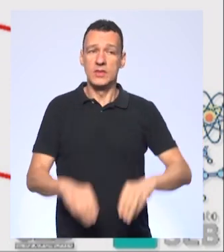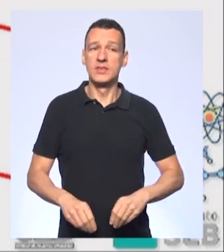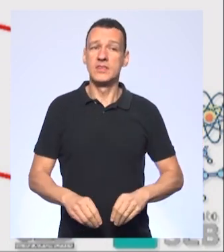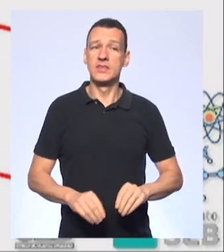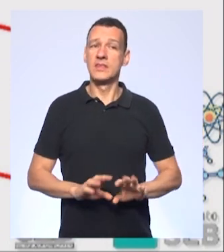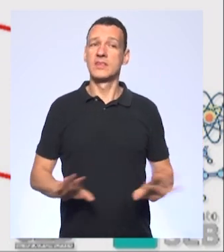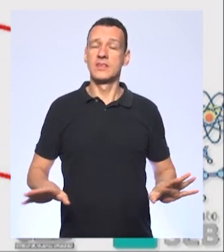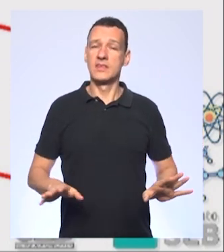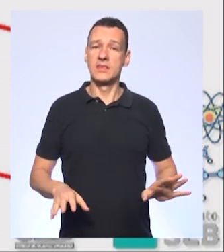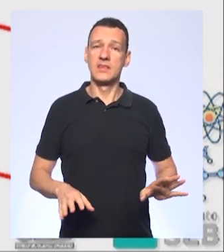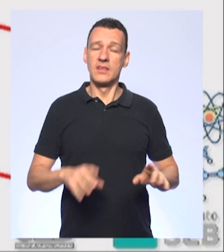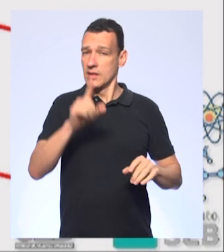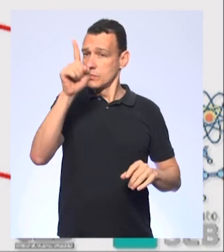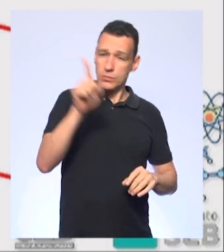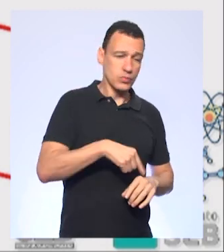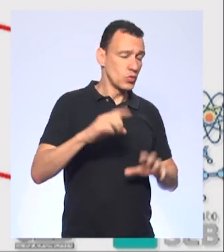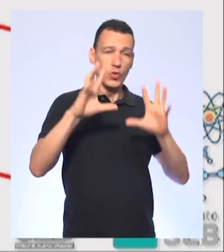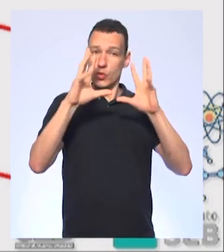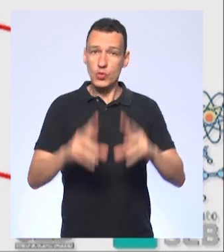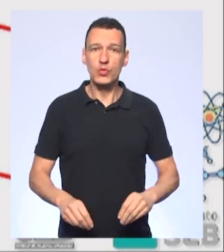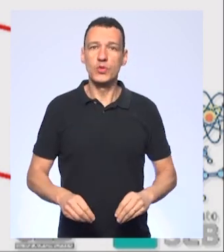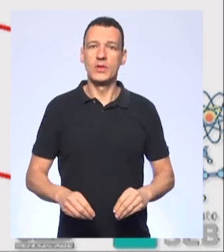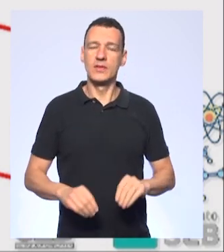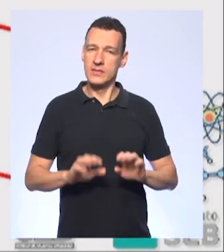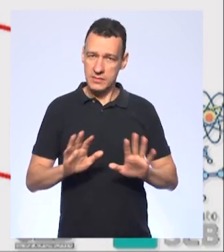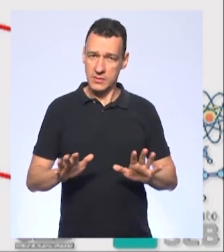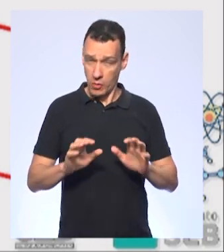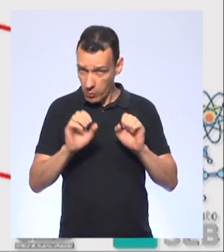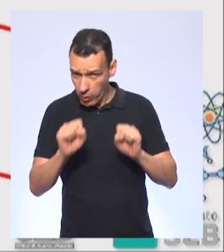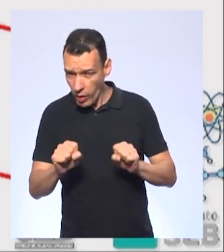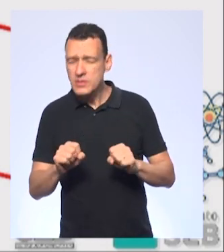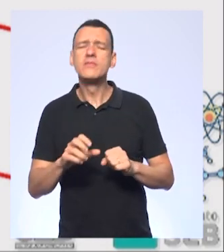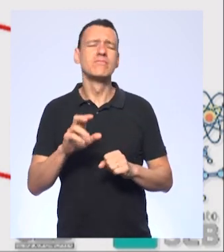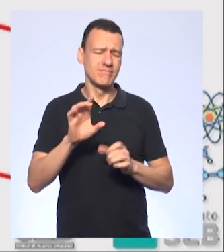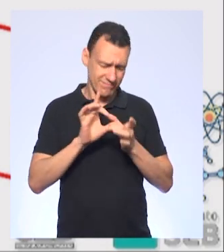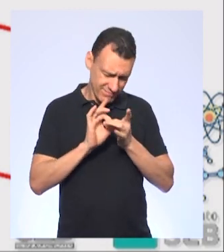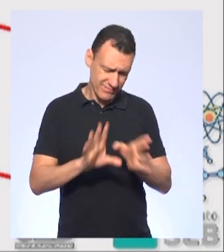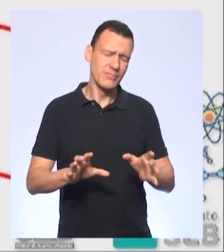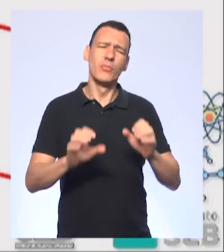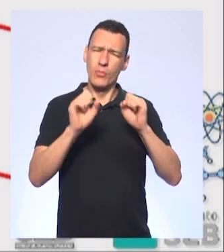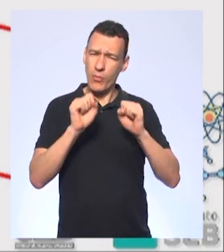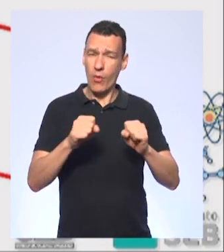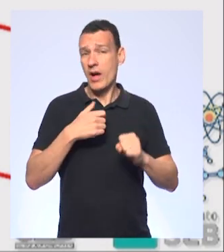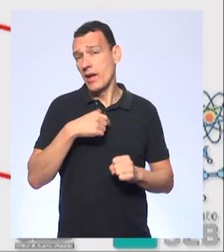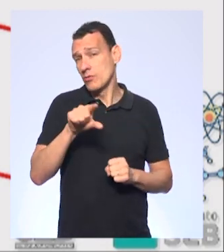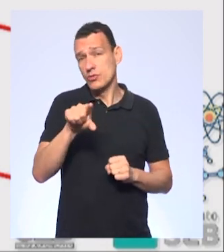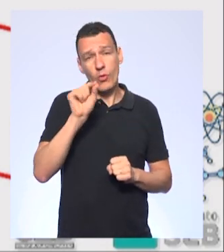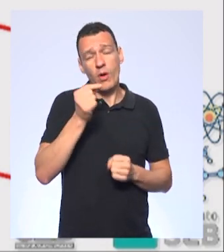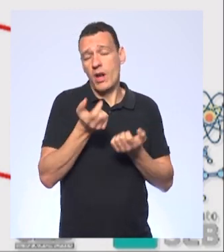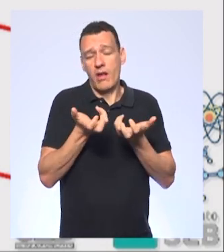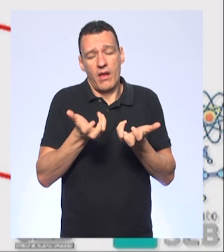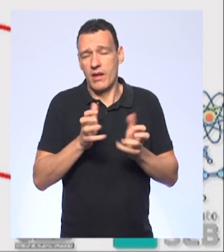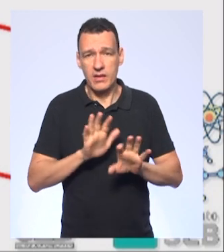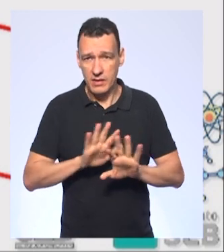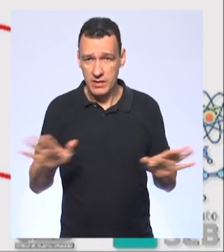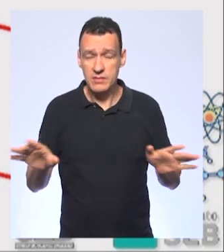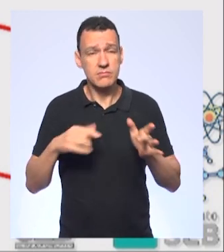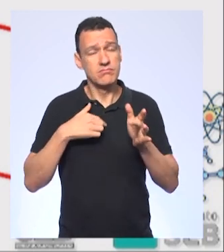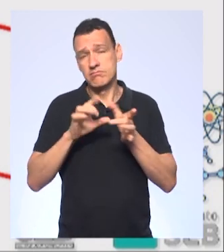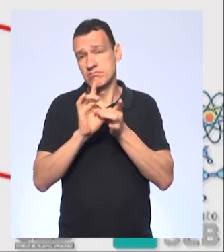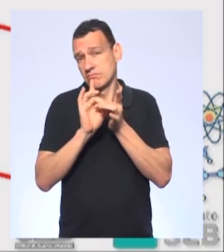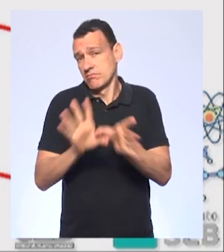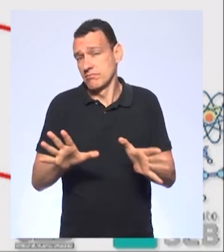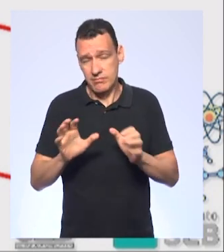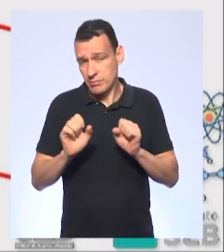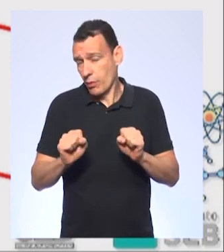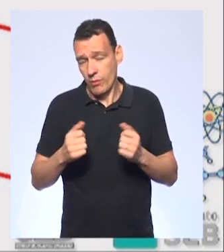Eu posso, Fredão? Pode, fião, pode. Eu escolhi dois segmentos na mesma transversal. Então, eu